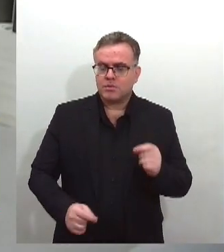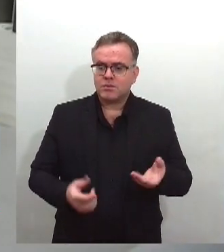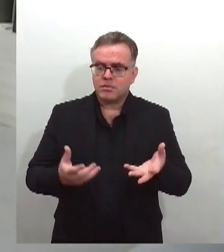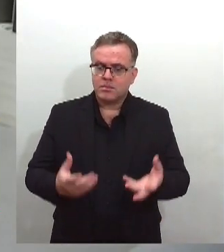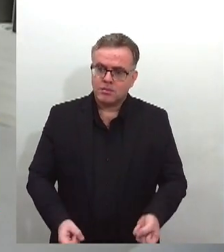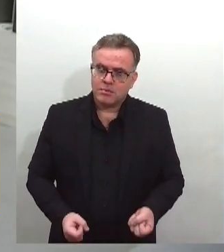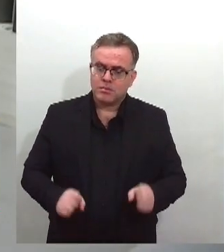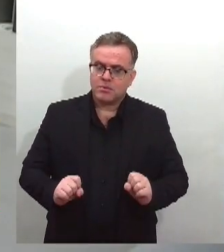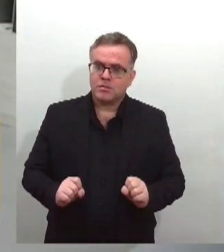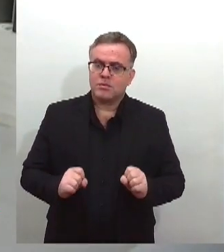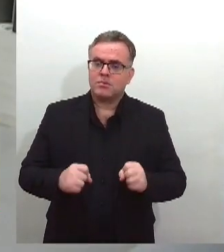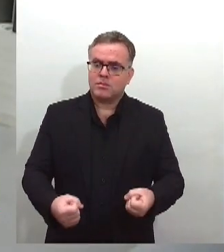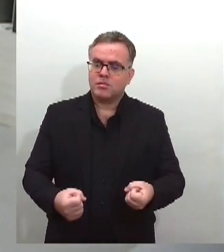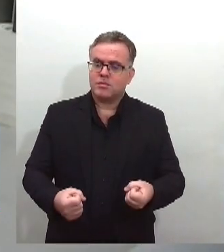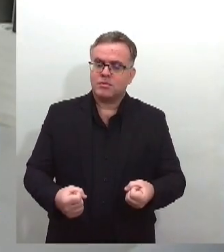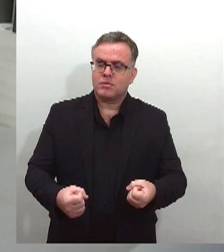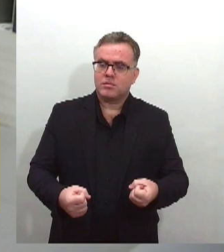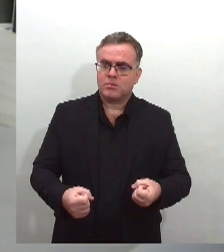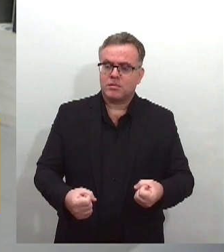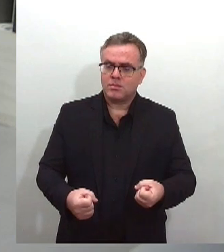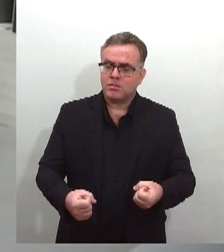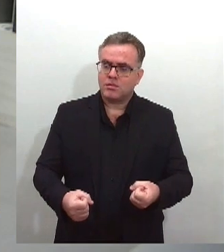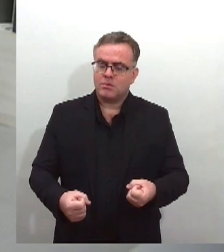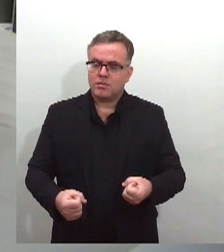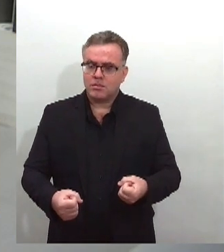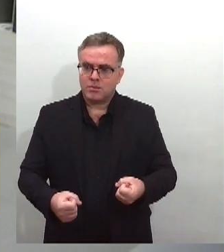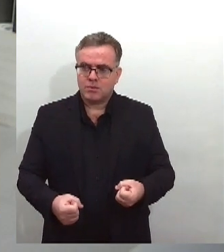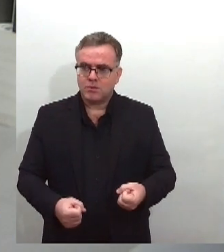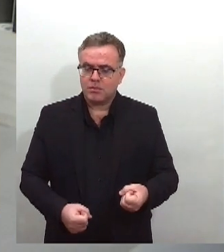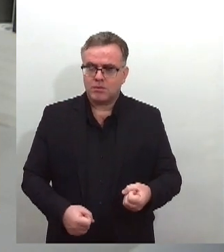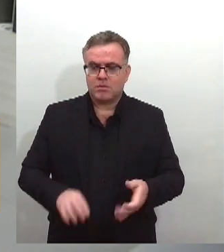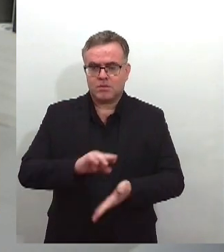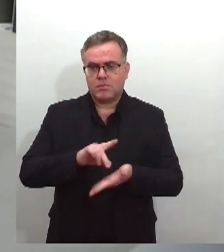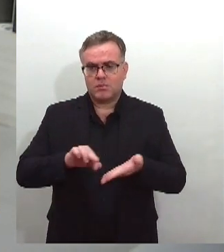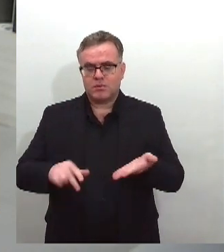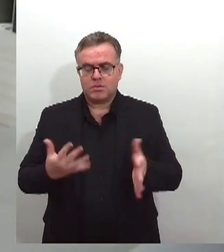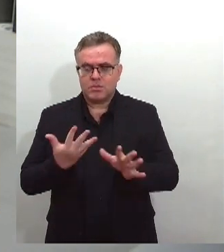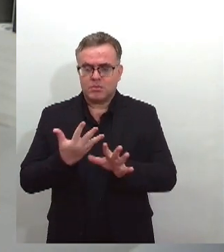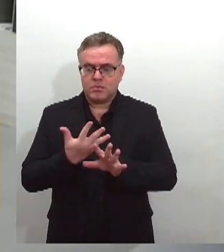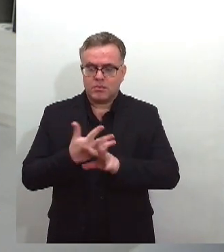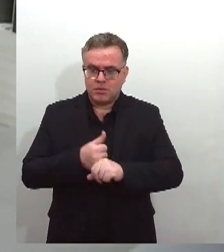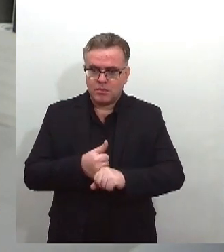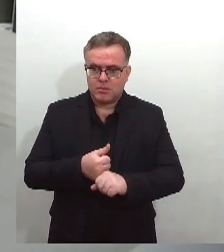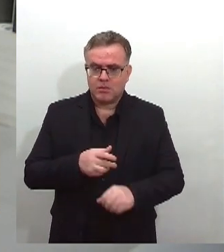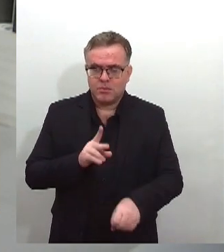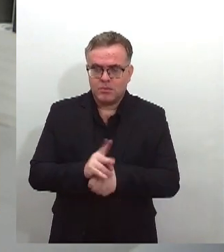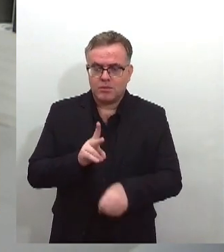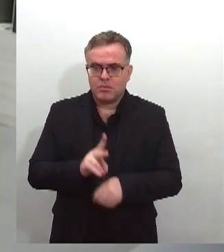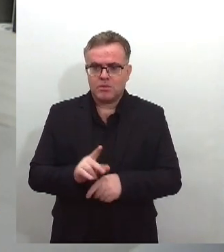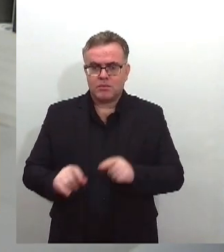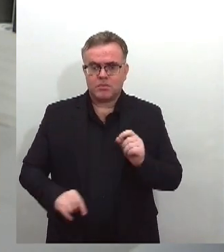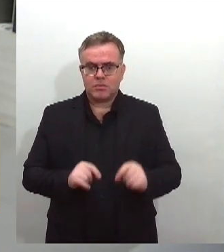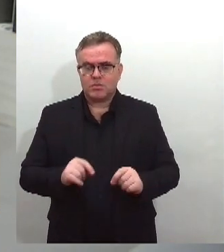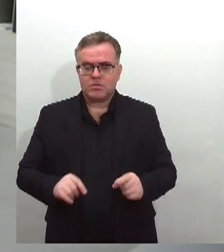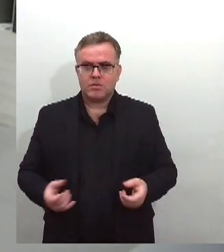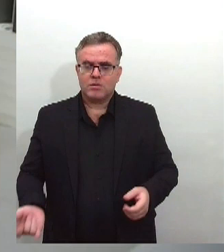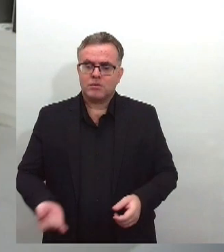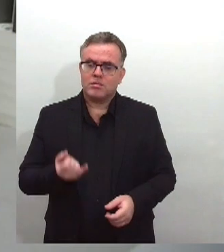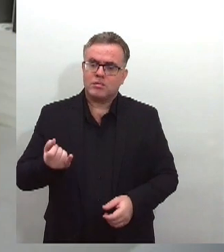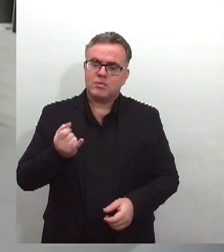e de áreas assim, multidisciplinares desse atendimento é essencial para que ela